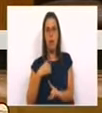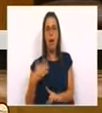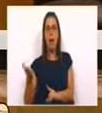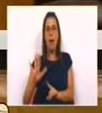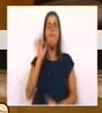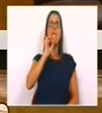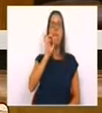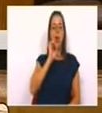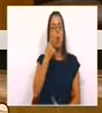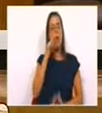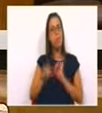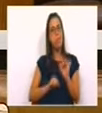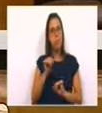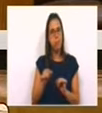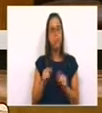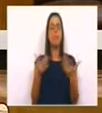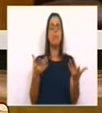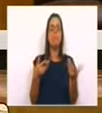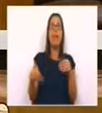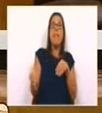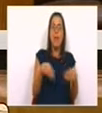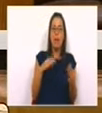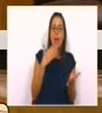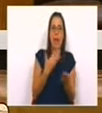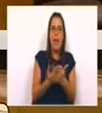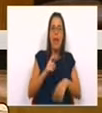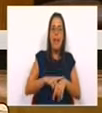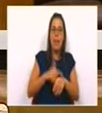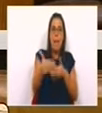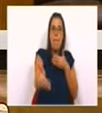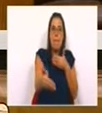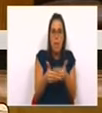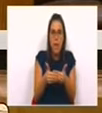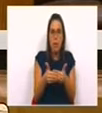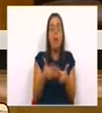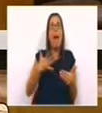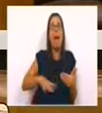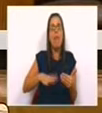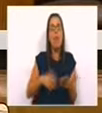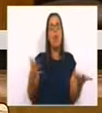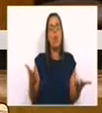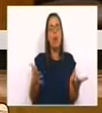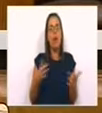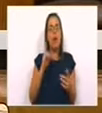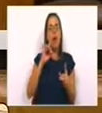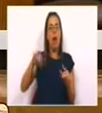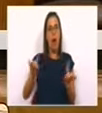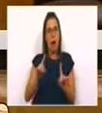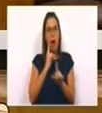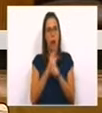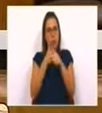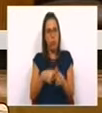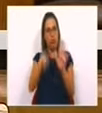a valorização do conhecimento e ao flexibilizá-la para períodos mais curtos, pretendem, sem desvirtuar os